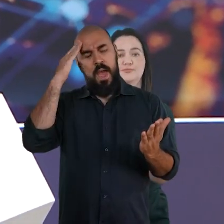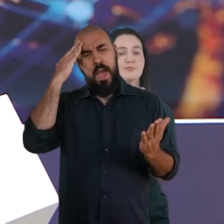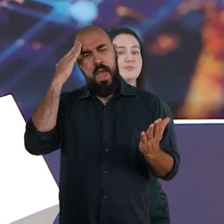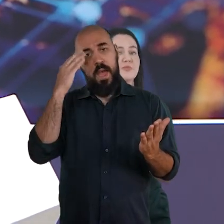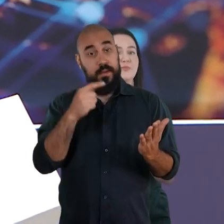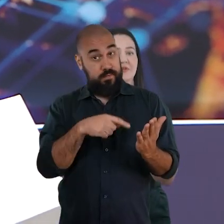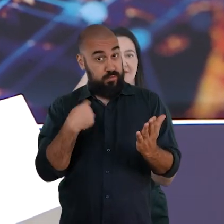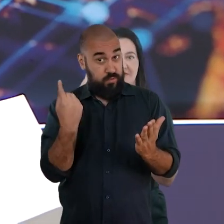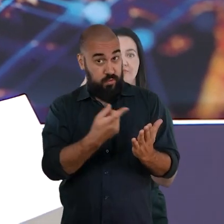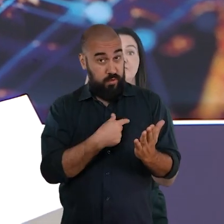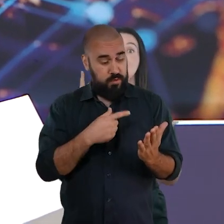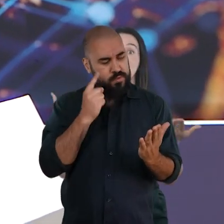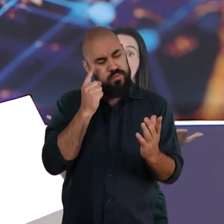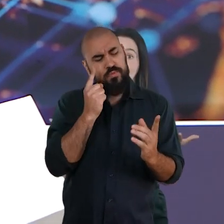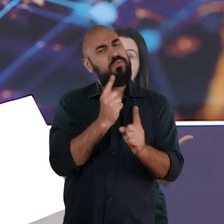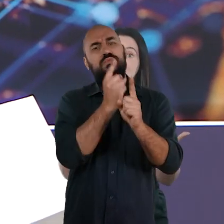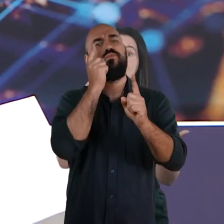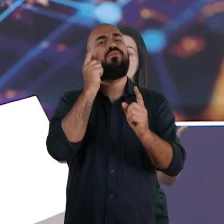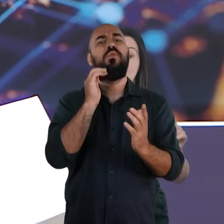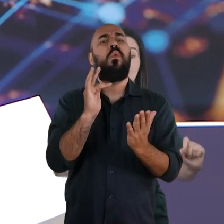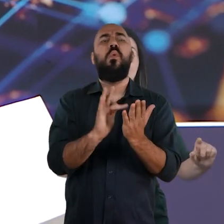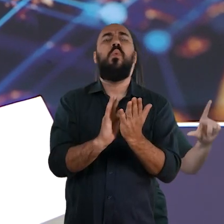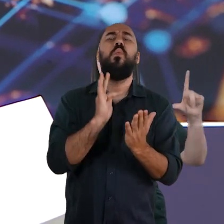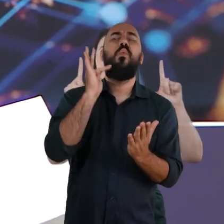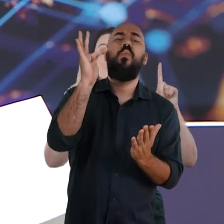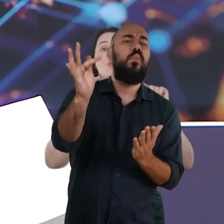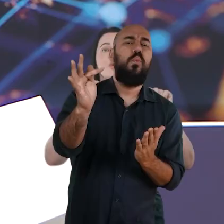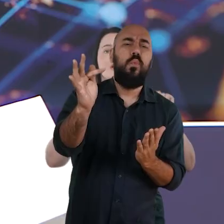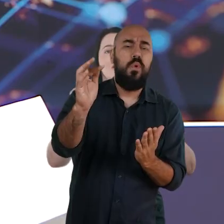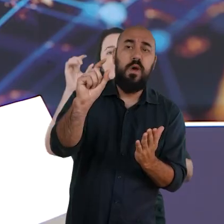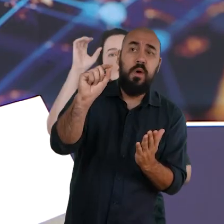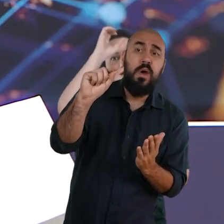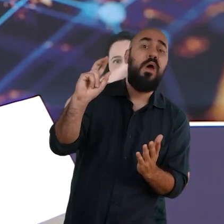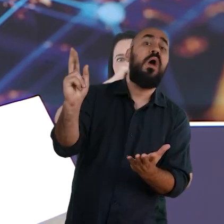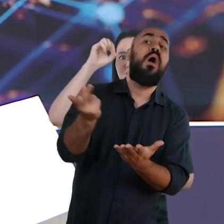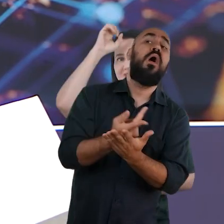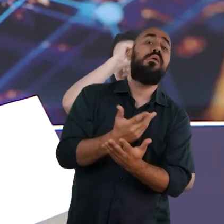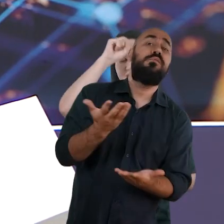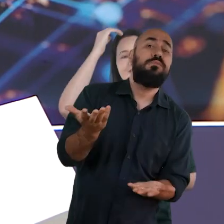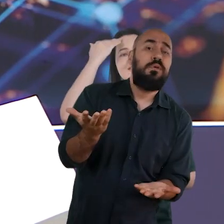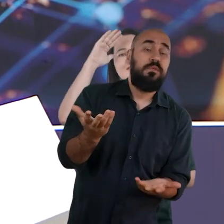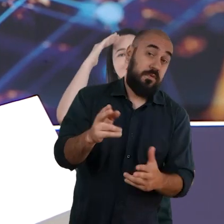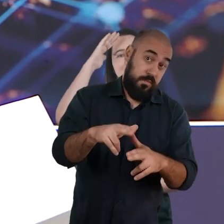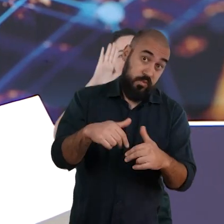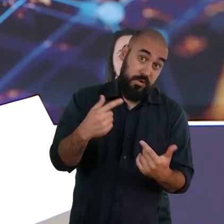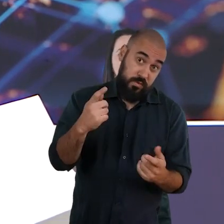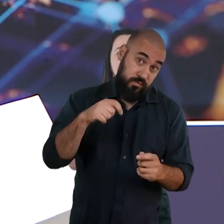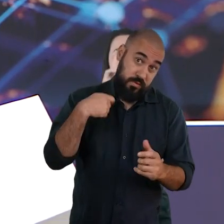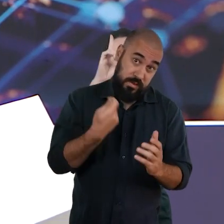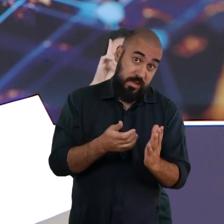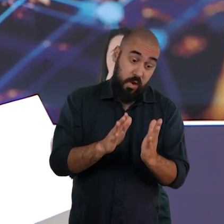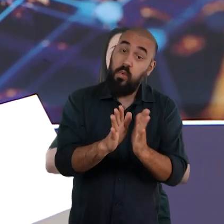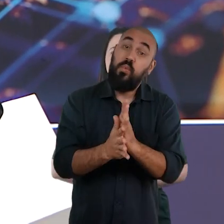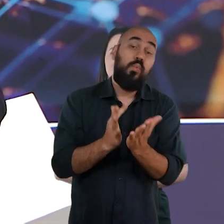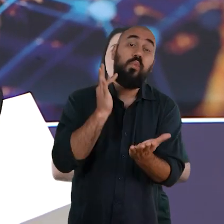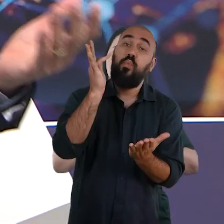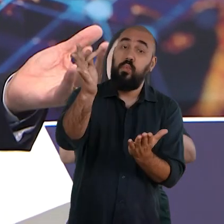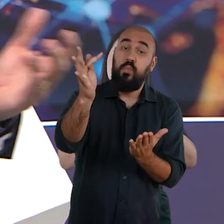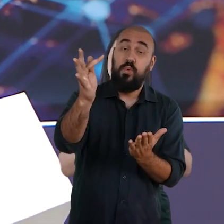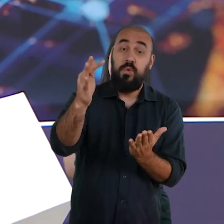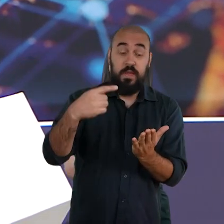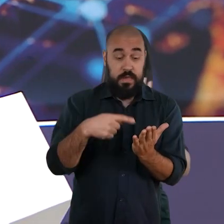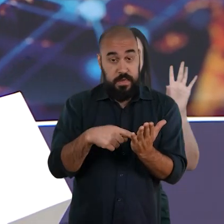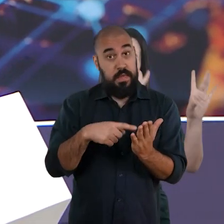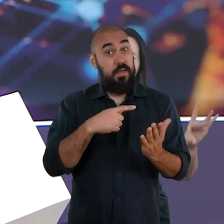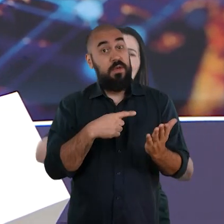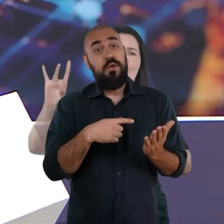Senhor. Esse é o seu programa do estudo bíblico, é o seu programa da compreensão da palavra. Portanto, compartilha